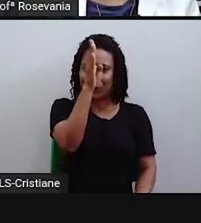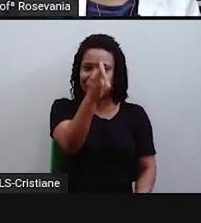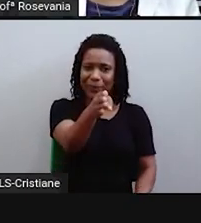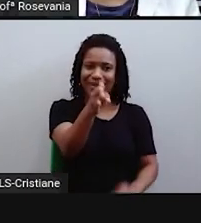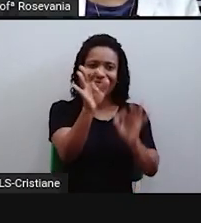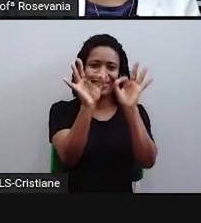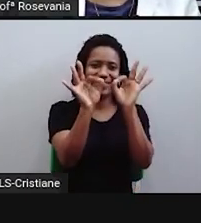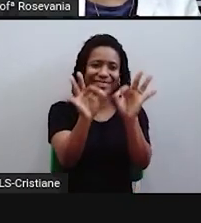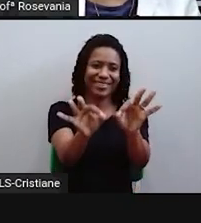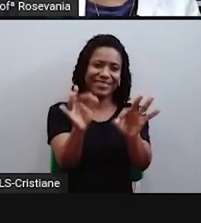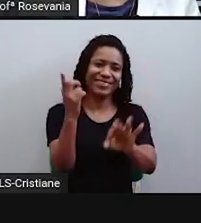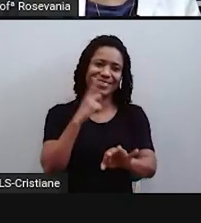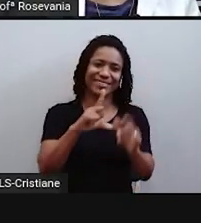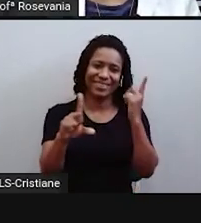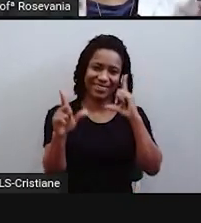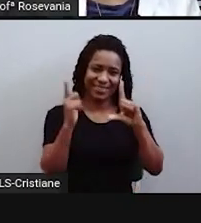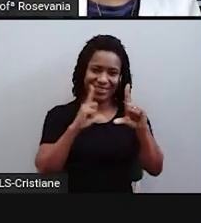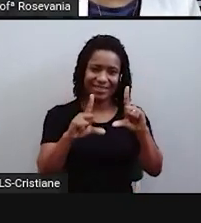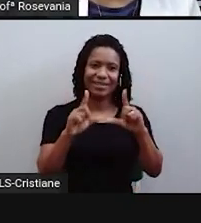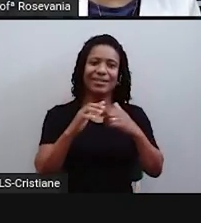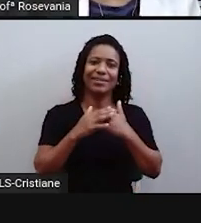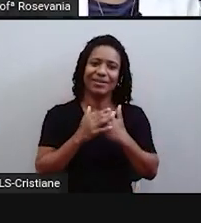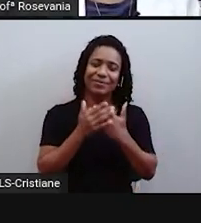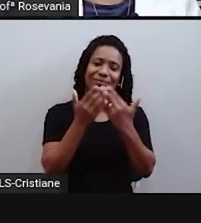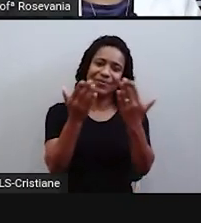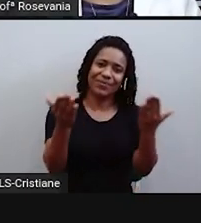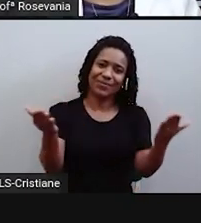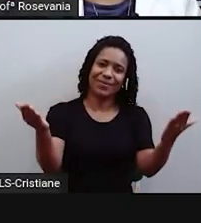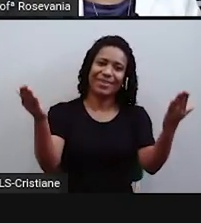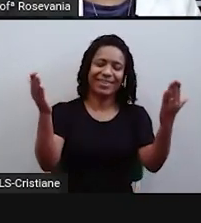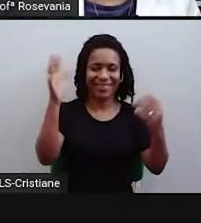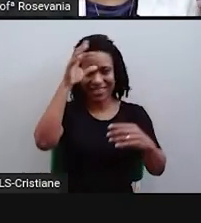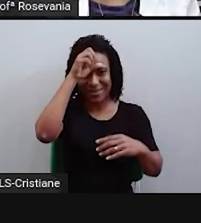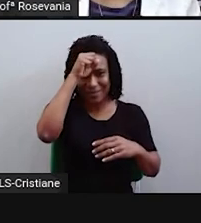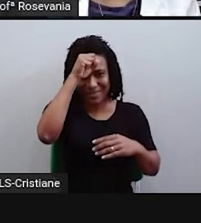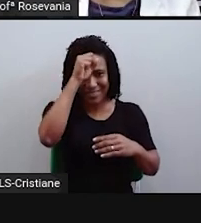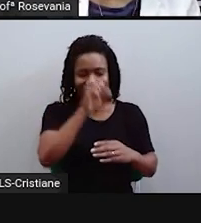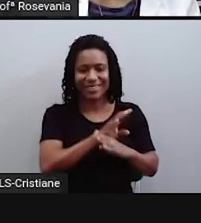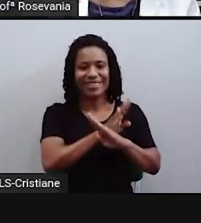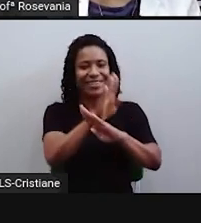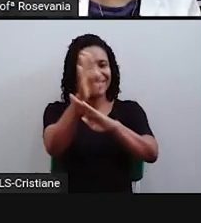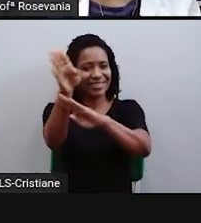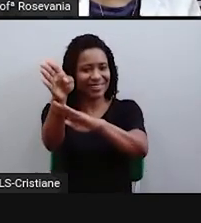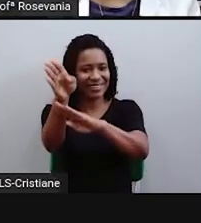locais onde nós estamos. Então, não saiam por aí sem saber a direção